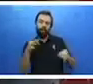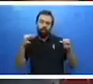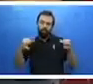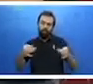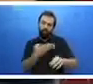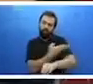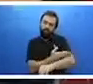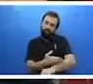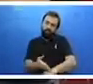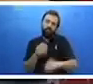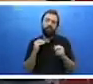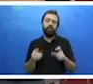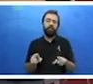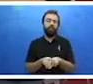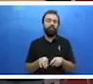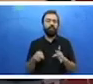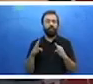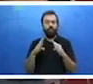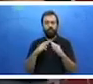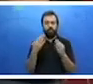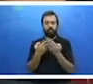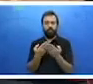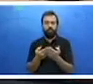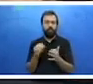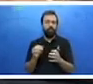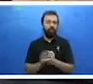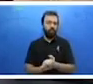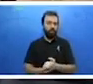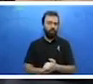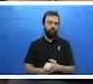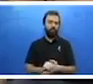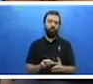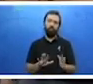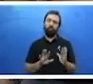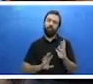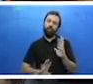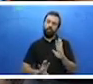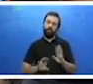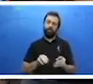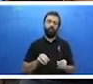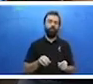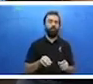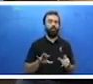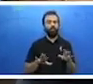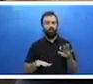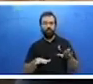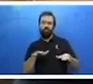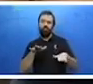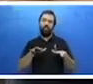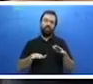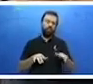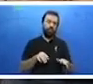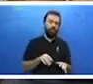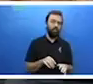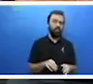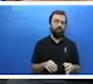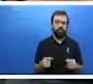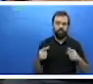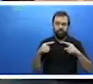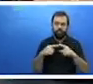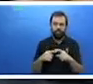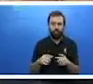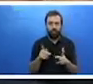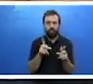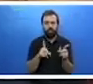e etc. Porém, tais necessidades variam de acordo com a quantidade da